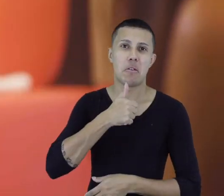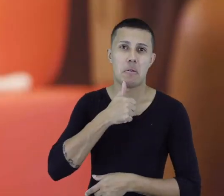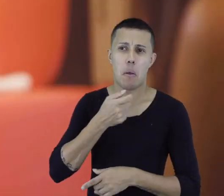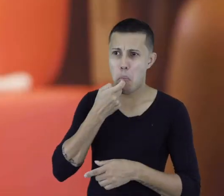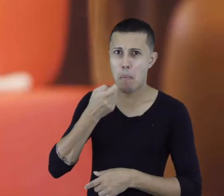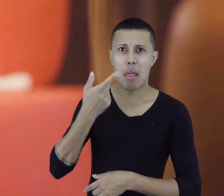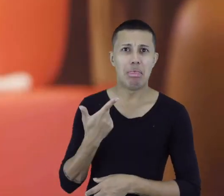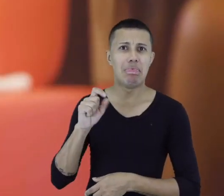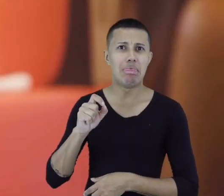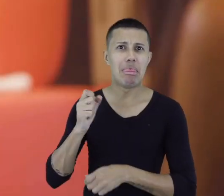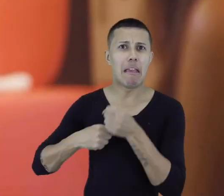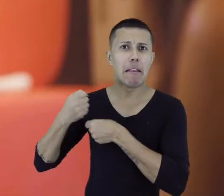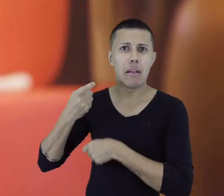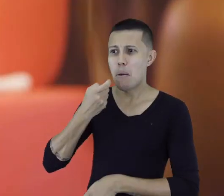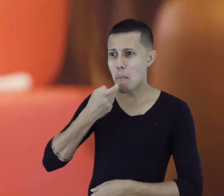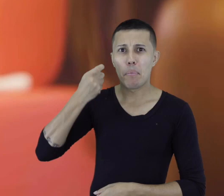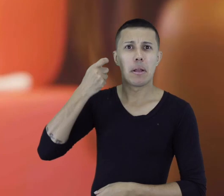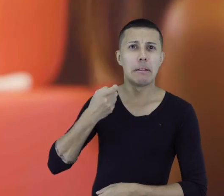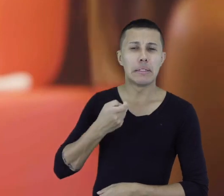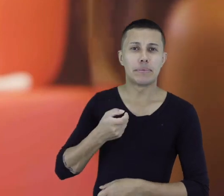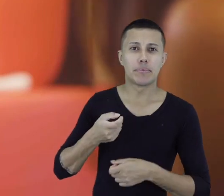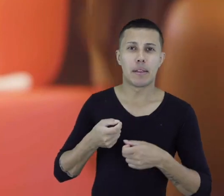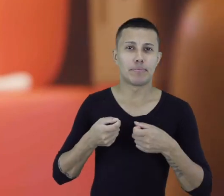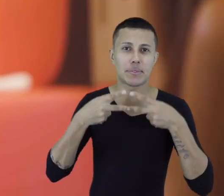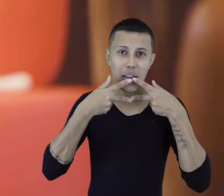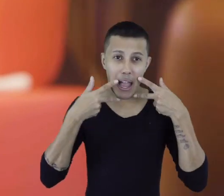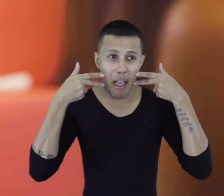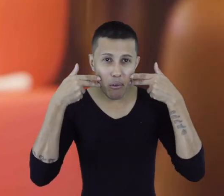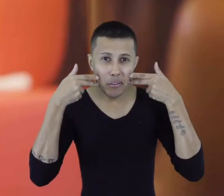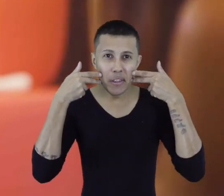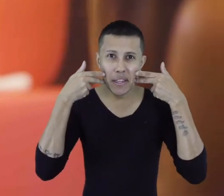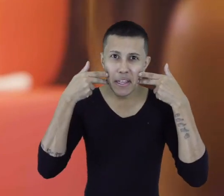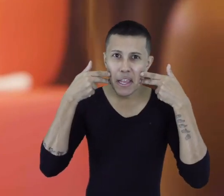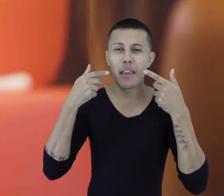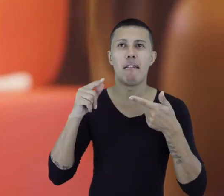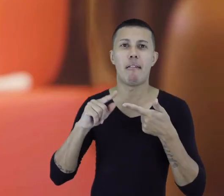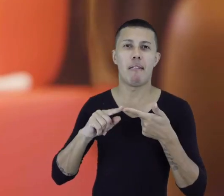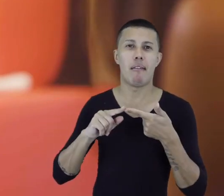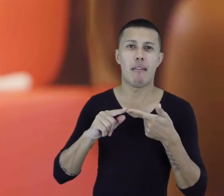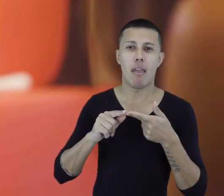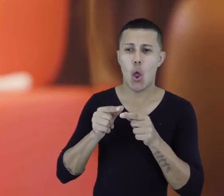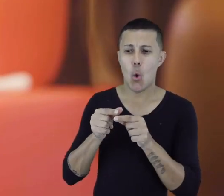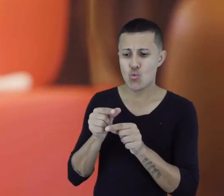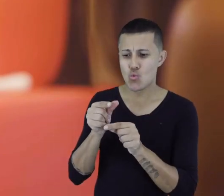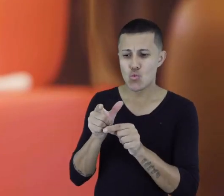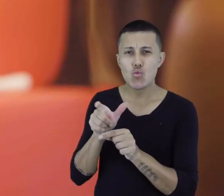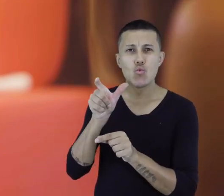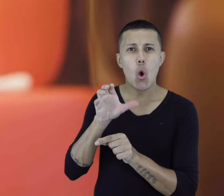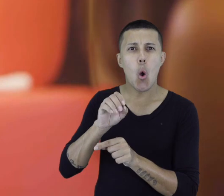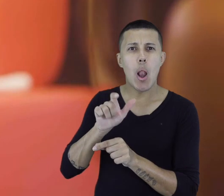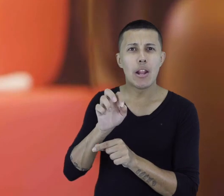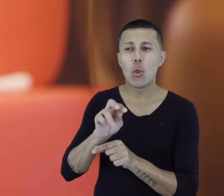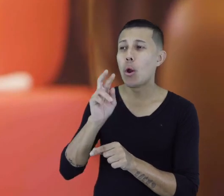menos de 10 anos, coletor menstrual, a calcinha, né? Enfim, é tudo muito recente. E a gente está estudando essas mulheres